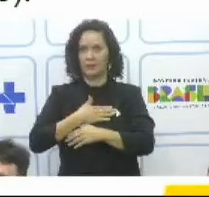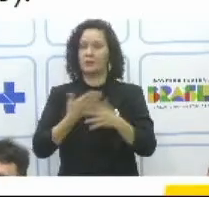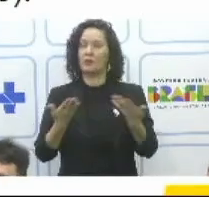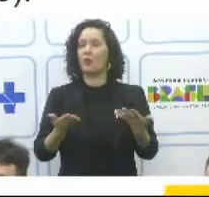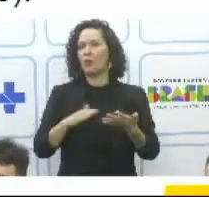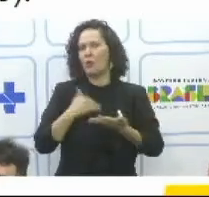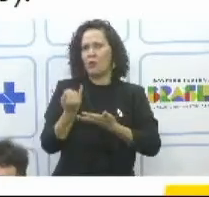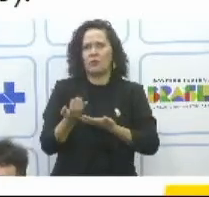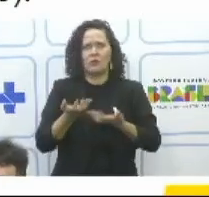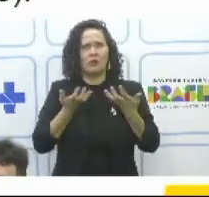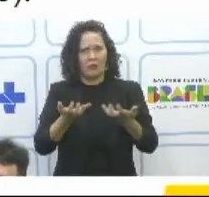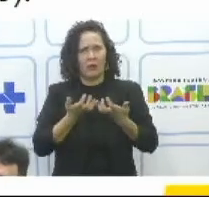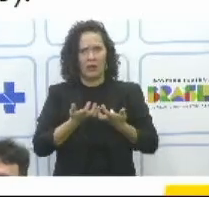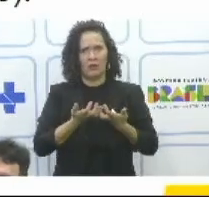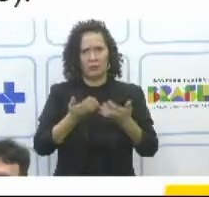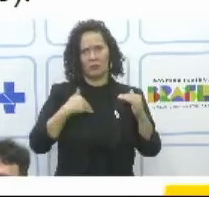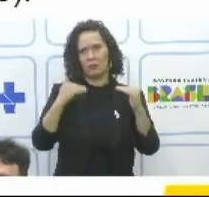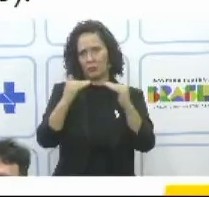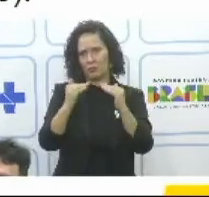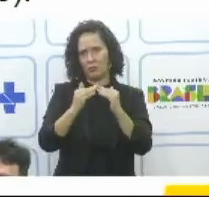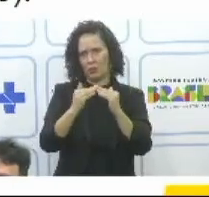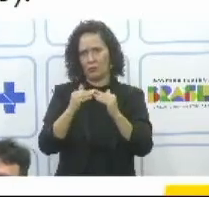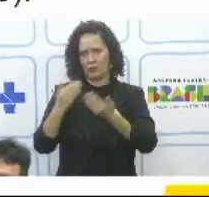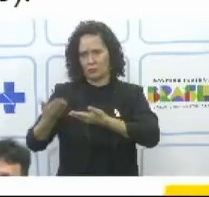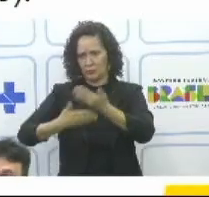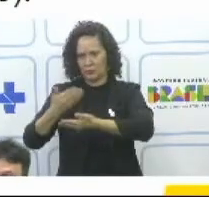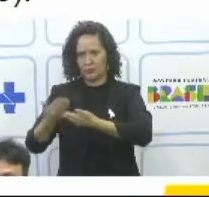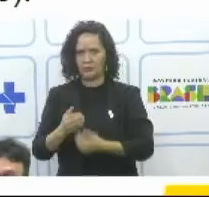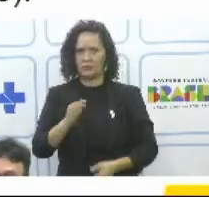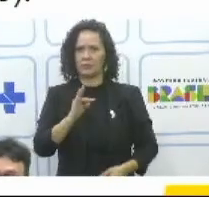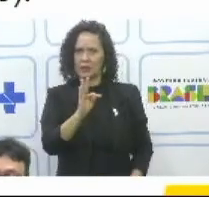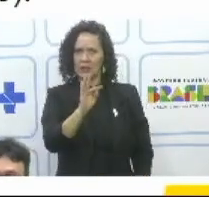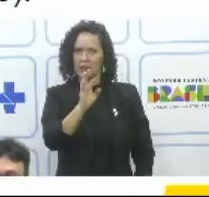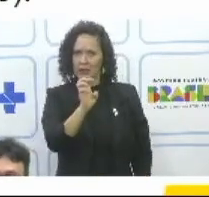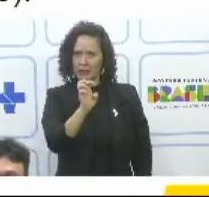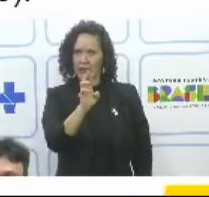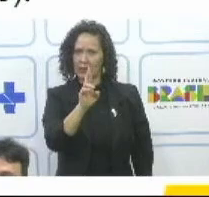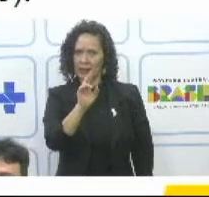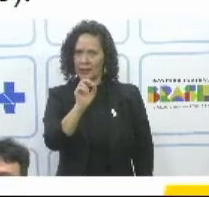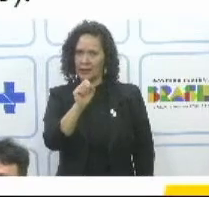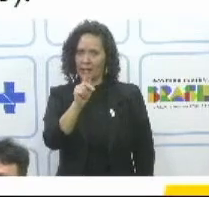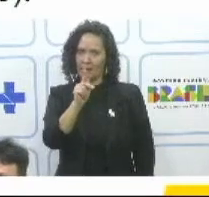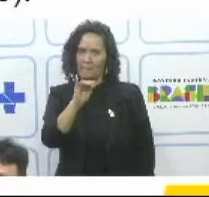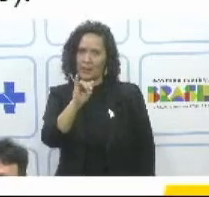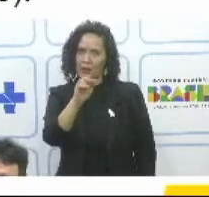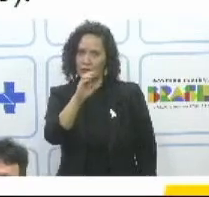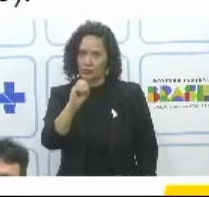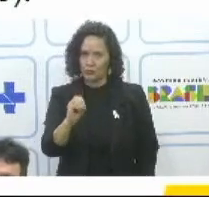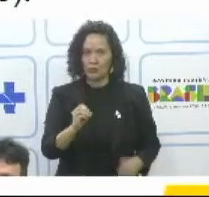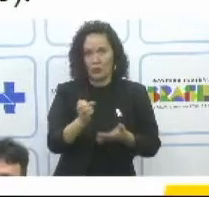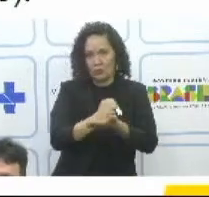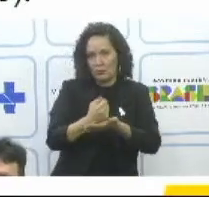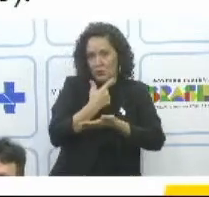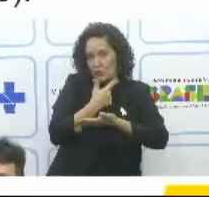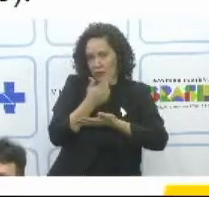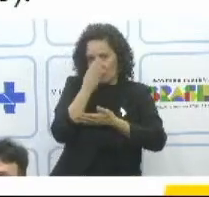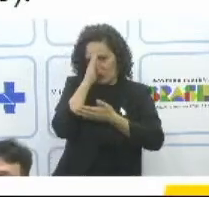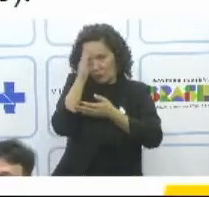singular, né, algo que a gente fala, né, muito, né, principalmente